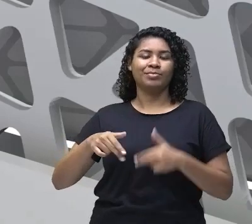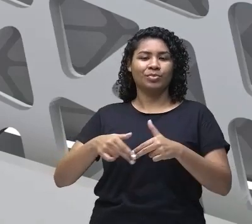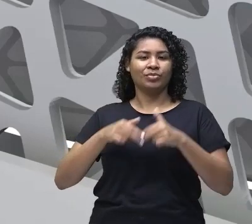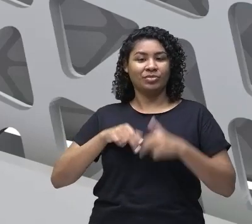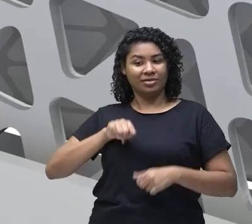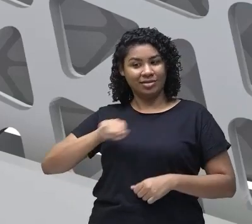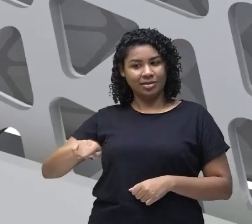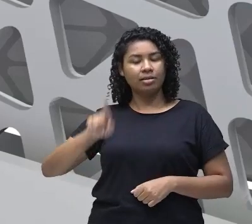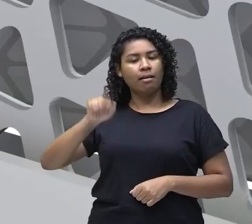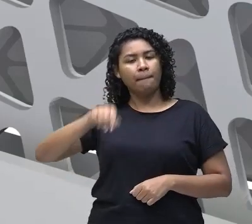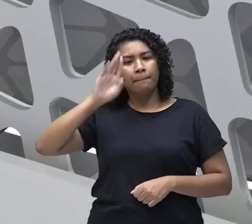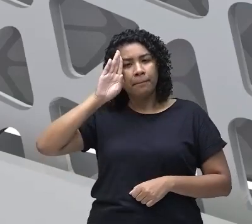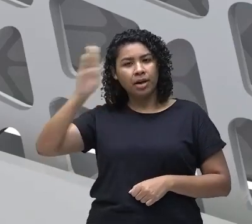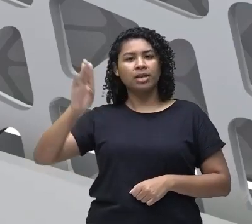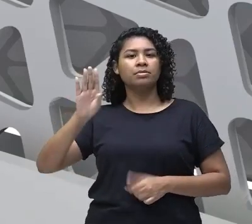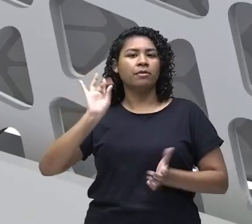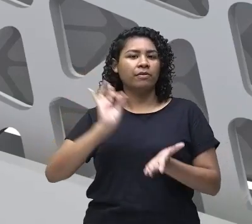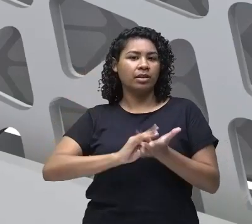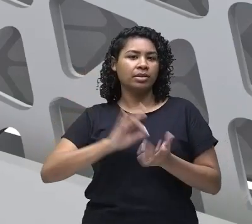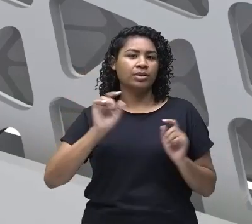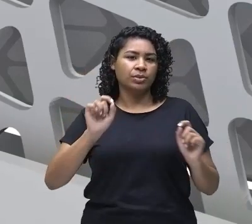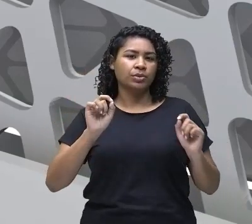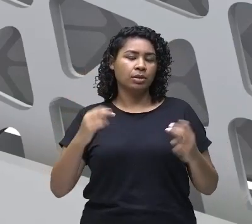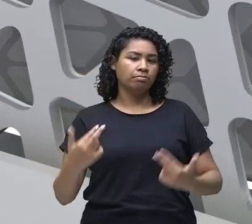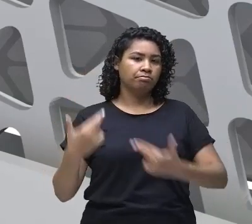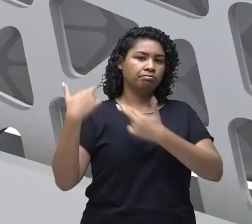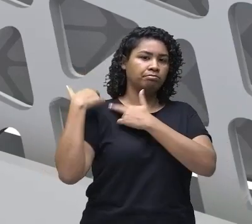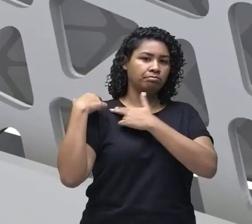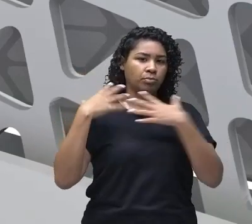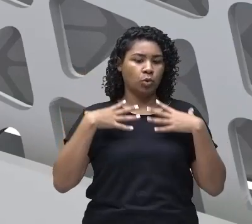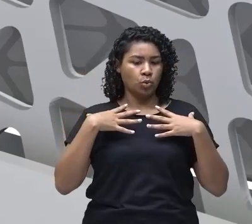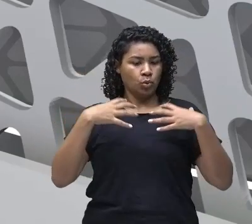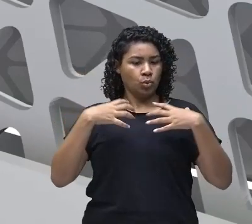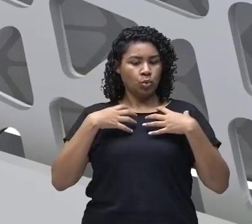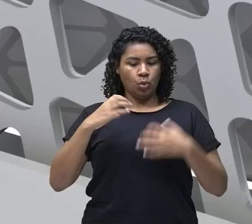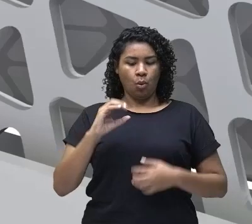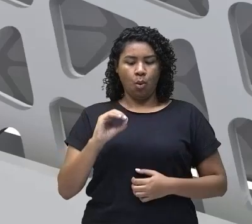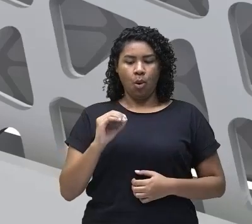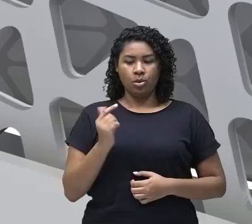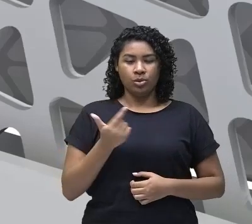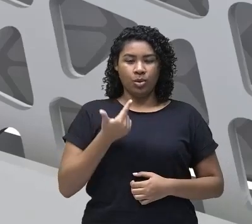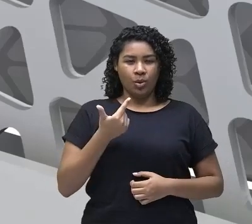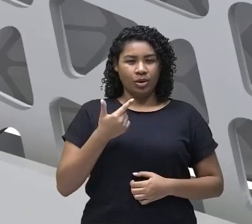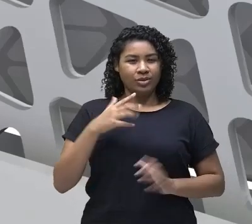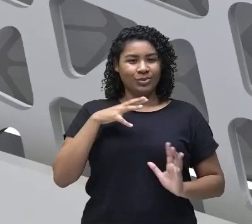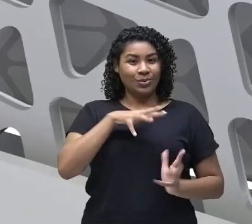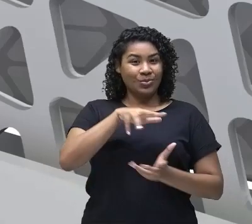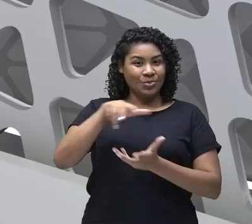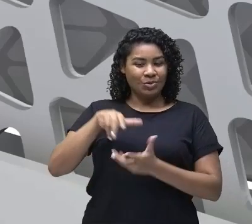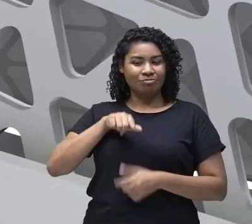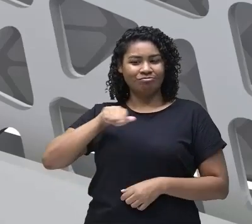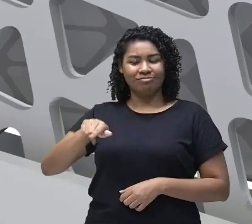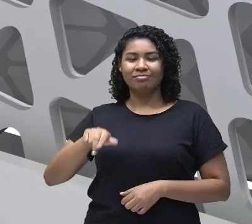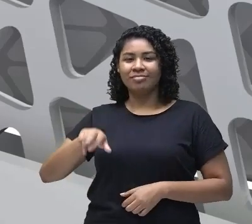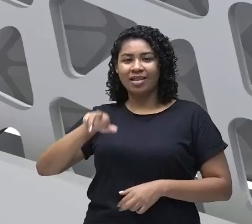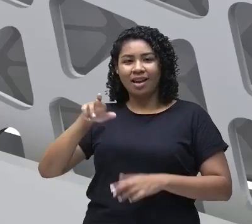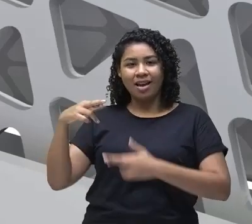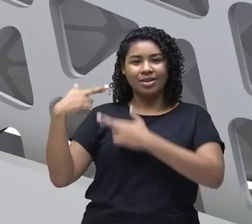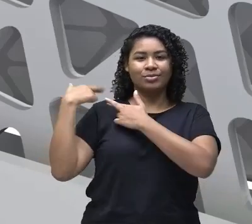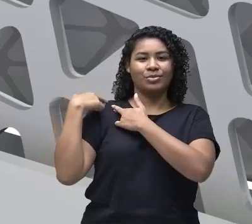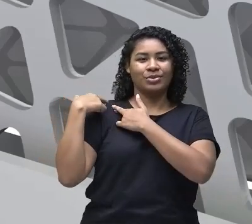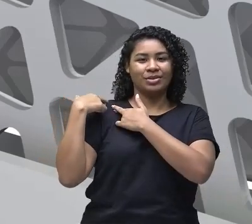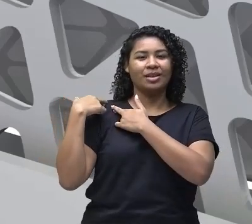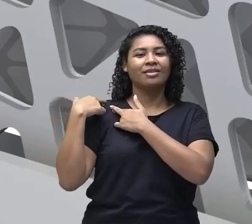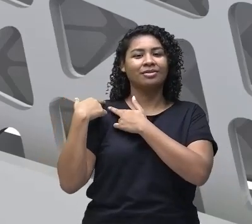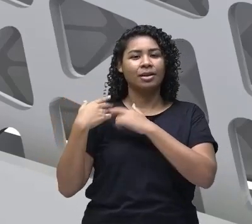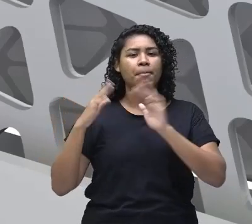que são responsáveis pelo oxigênio da atmosfera. Na verdade, eles são o pulmão do